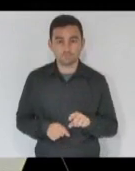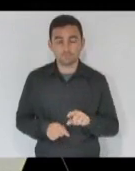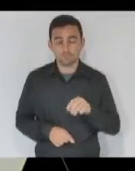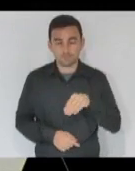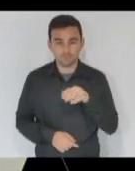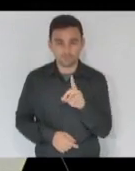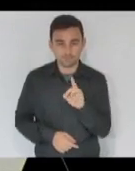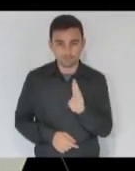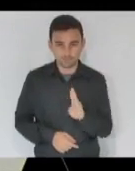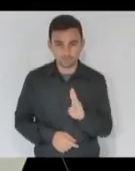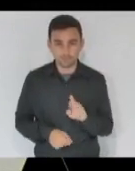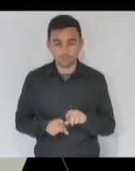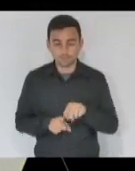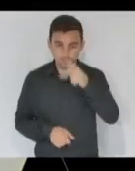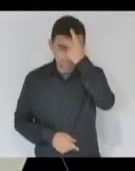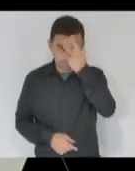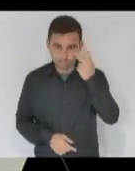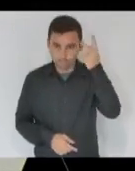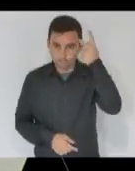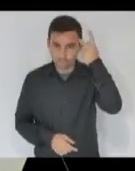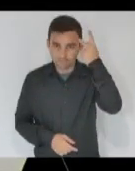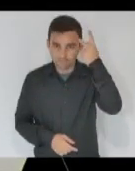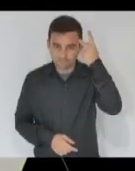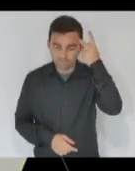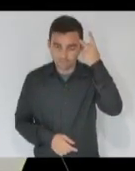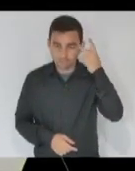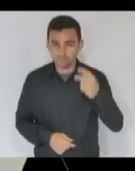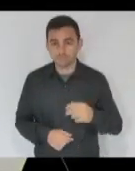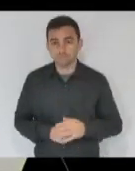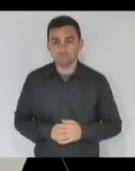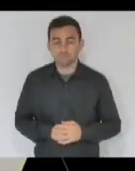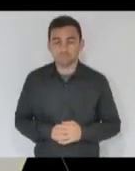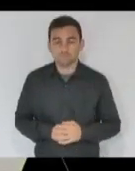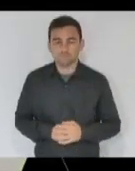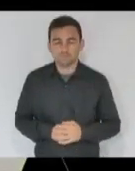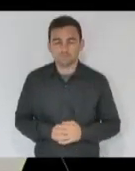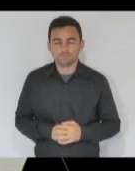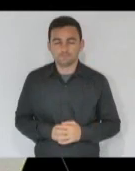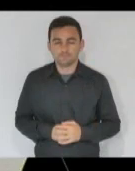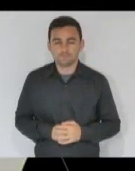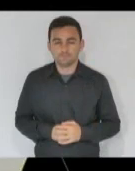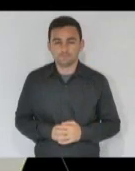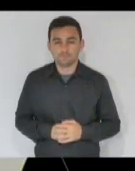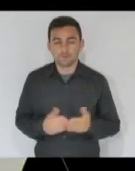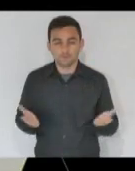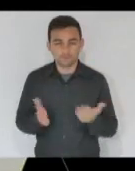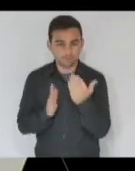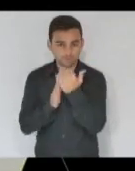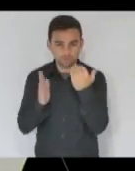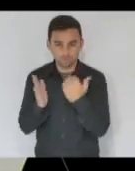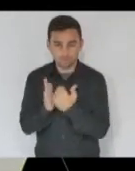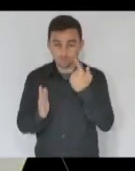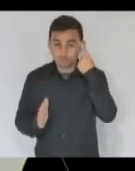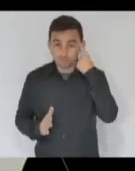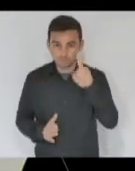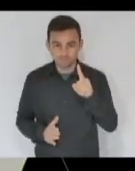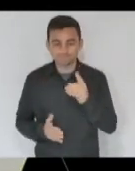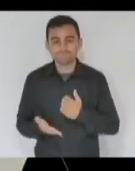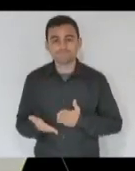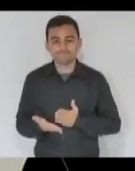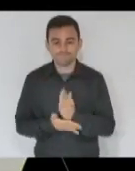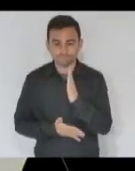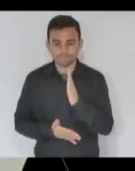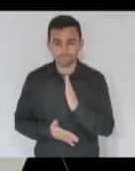e Paulinha, Bloco Social Democrático. Ordem do dia. Foram aprovados